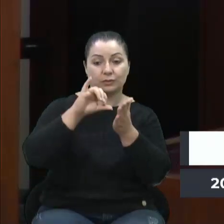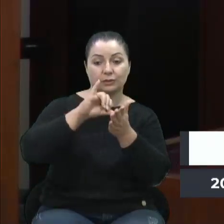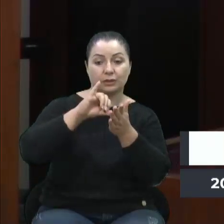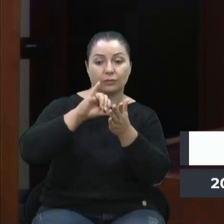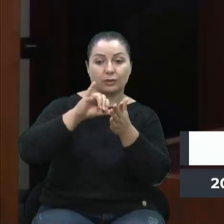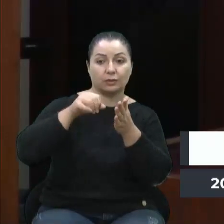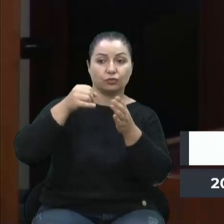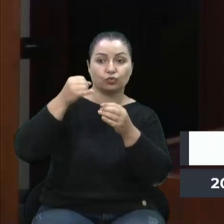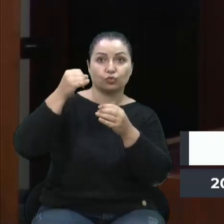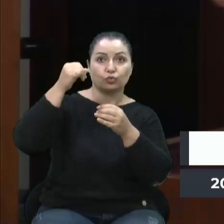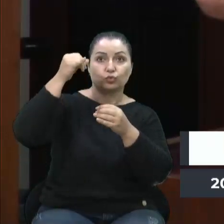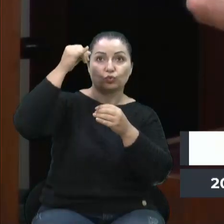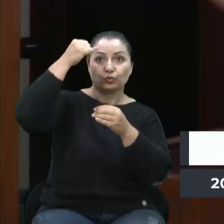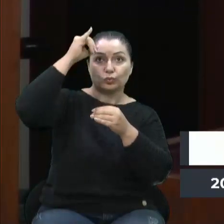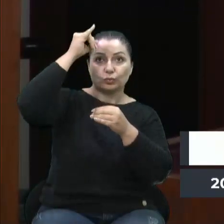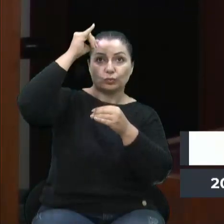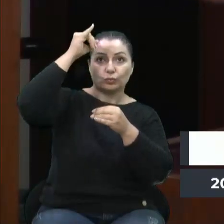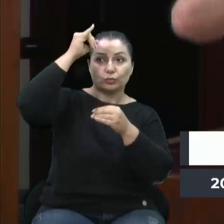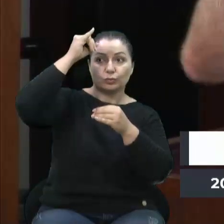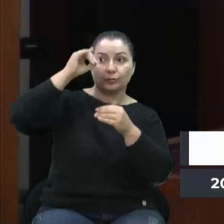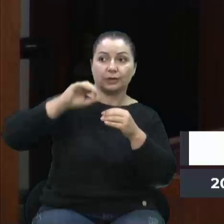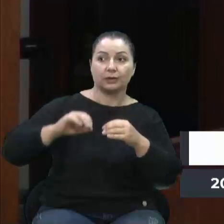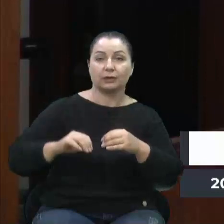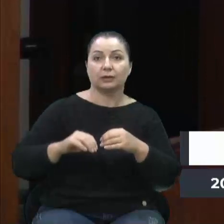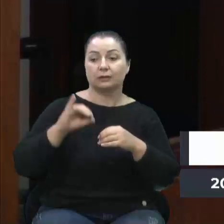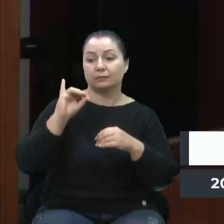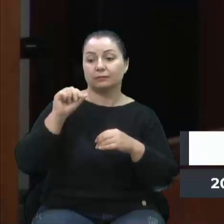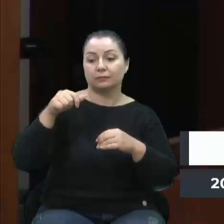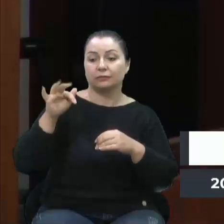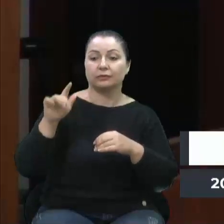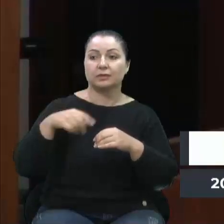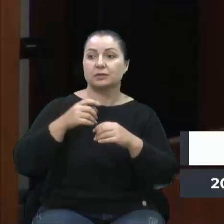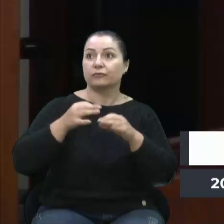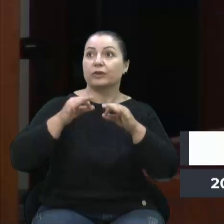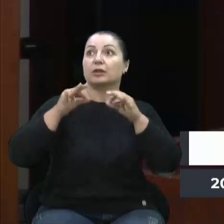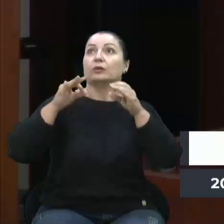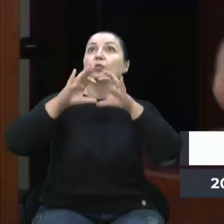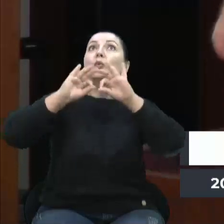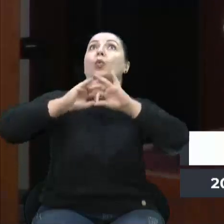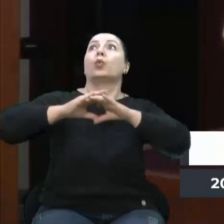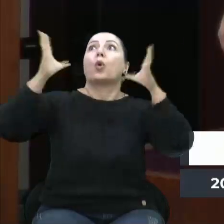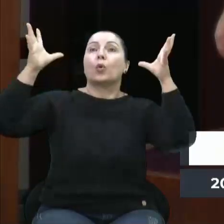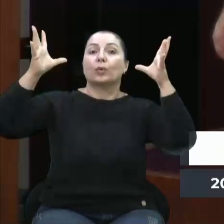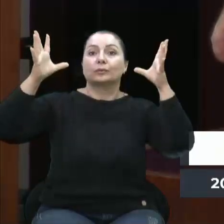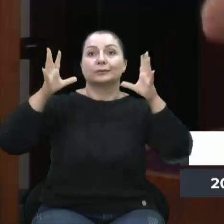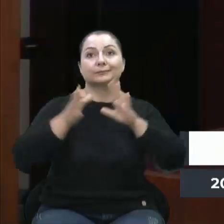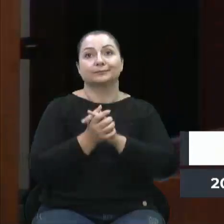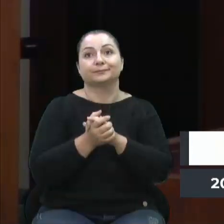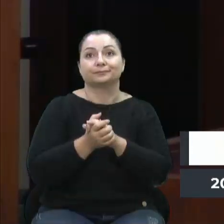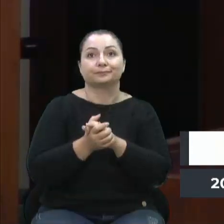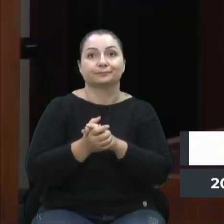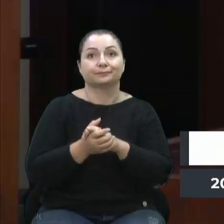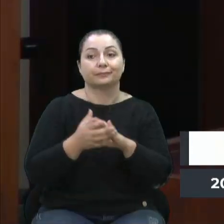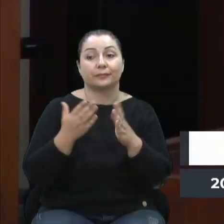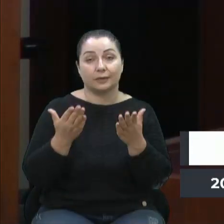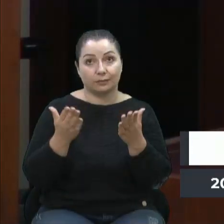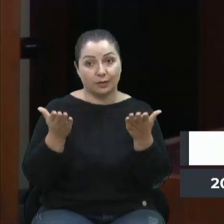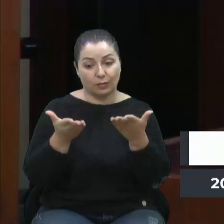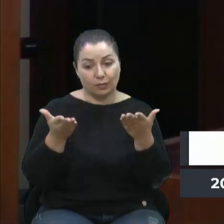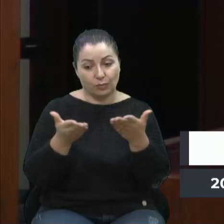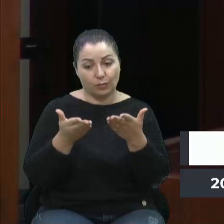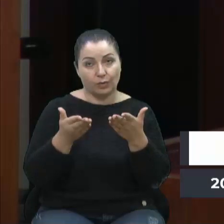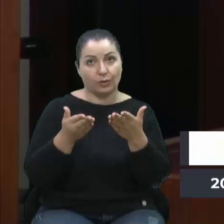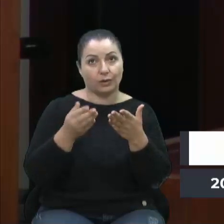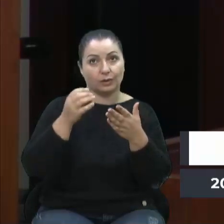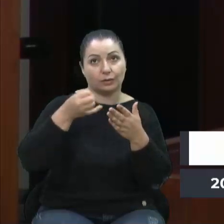que a inflação não aconteça isso que a gente viu aqui. Tá? A partir do momento agora que o juro vai começar